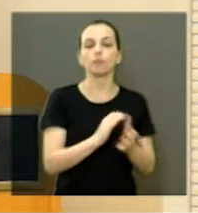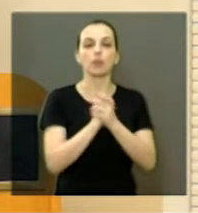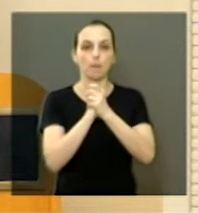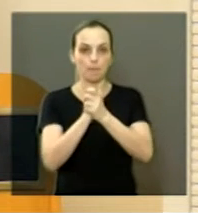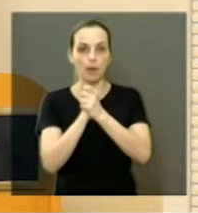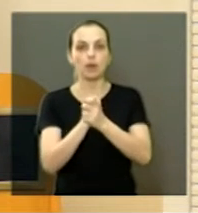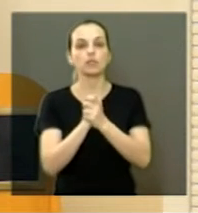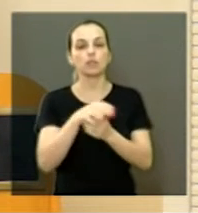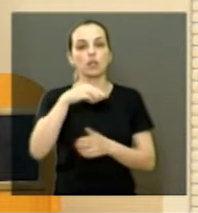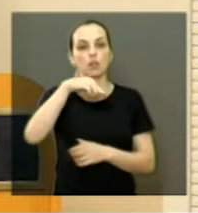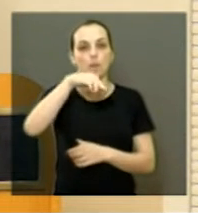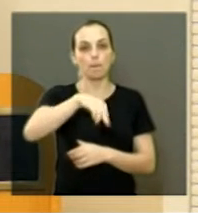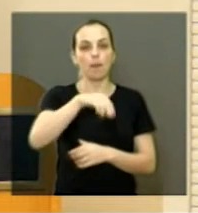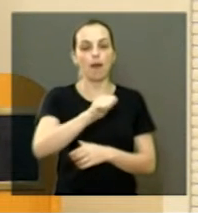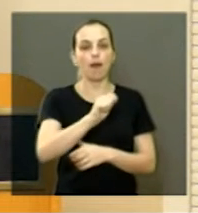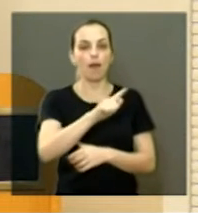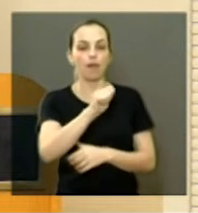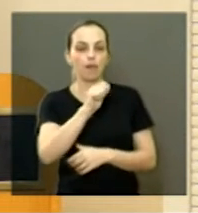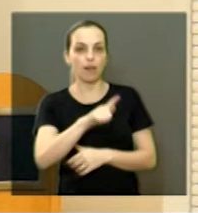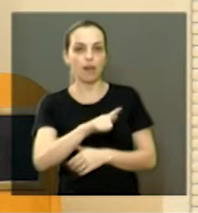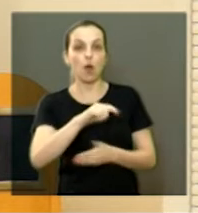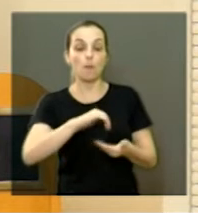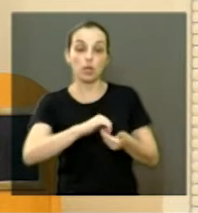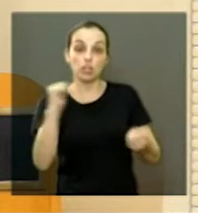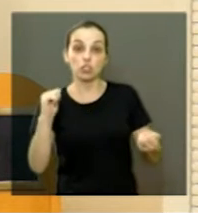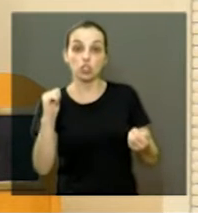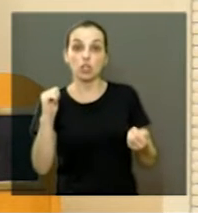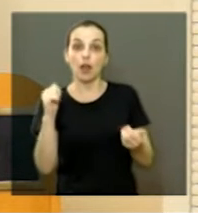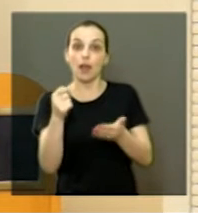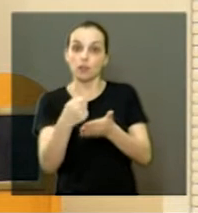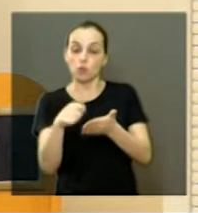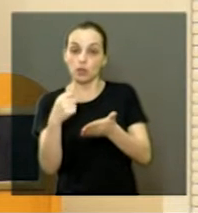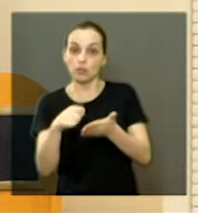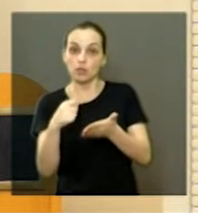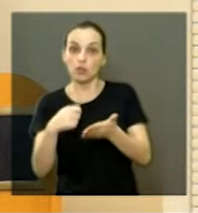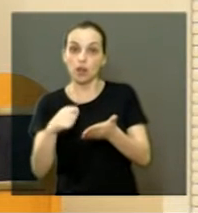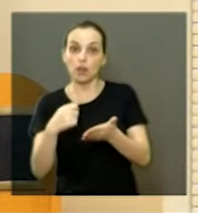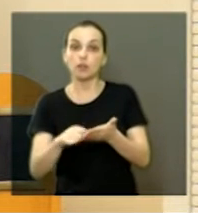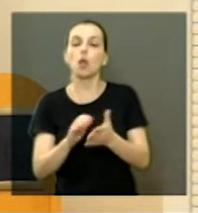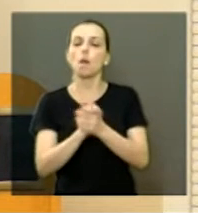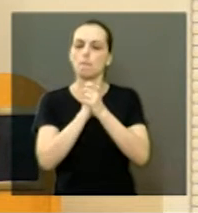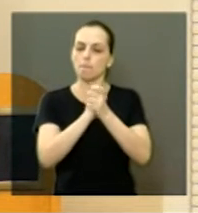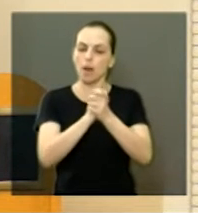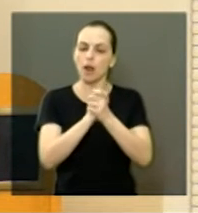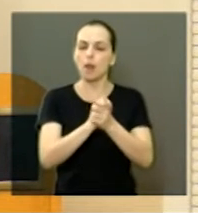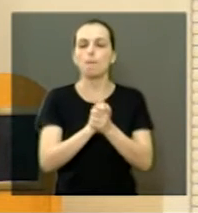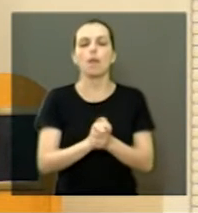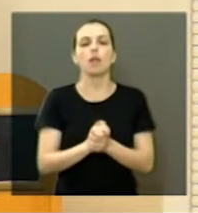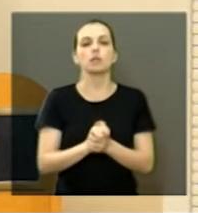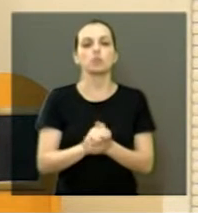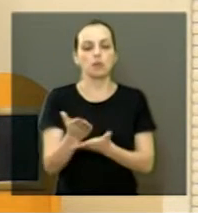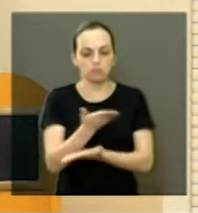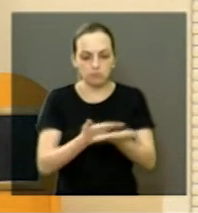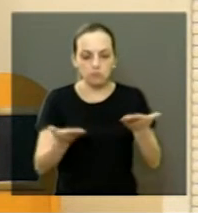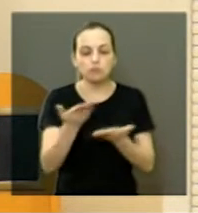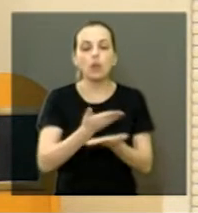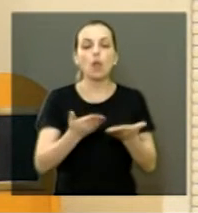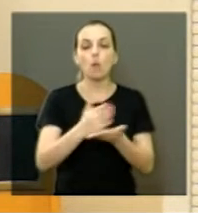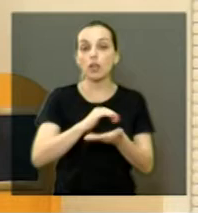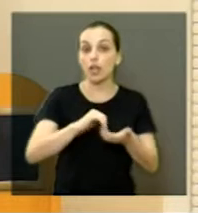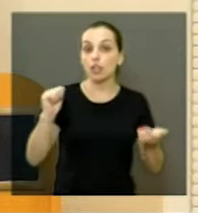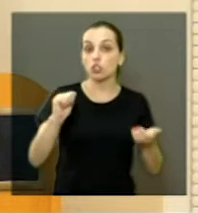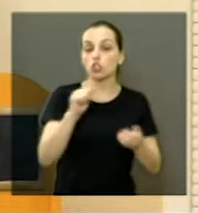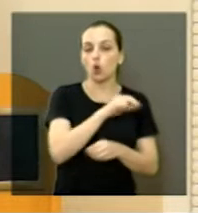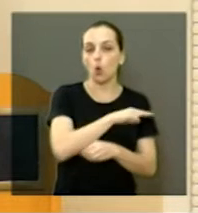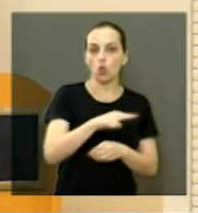retirada magal a tempo você foi muito feliz aí parabéns mesmo ter ouvido seus familiares seus amigos seus eleitores por ter feito essa retirada está de